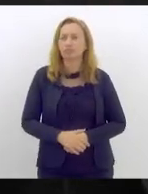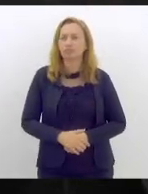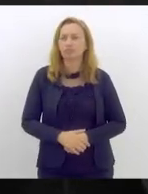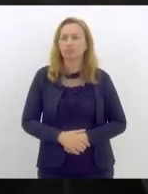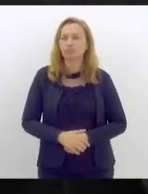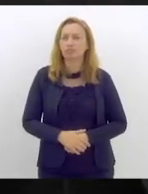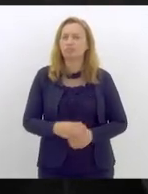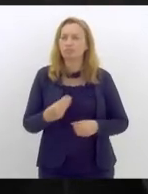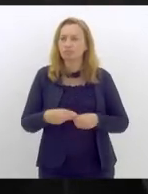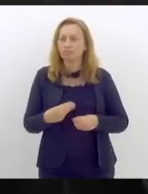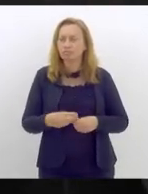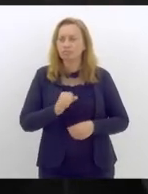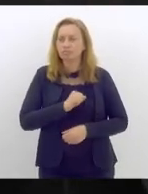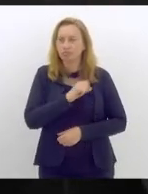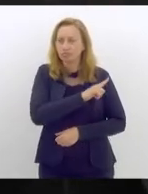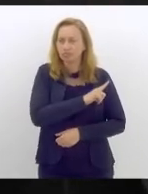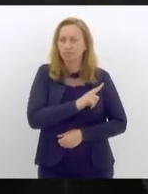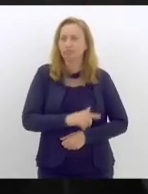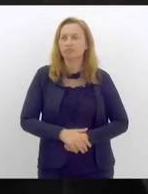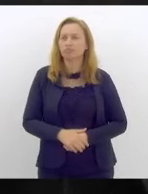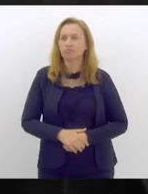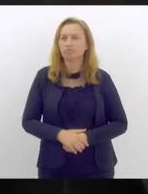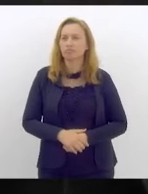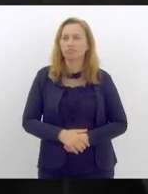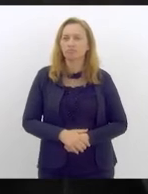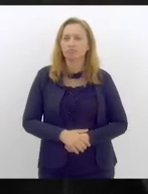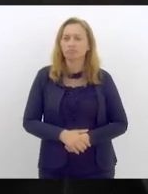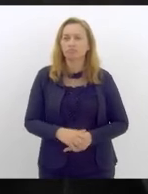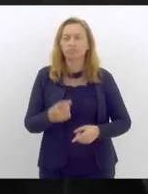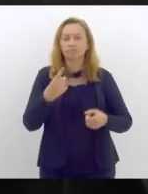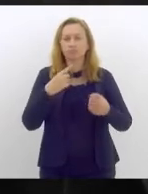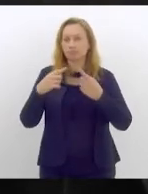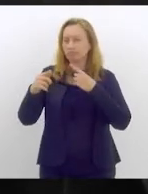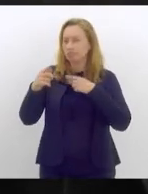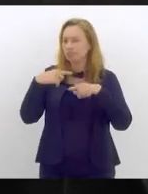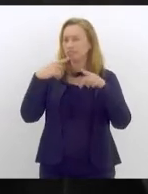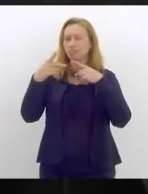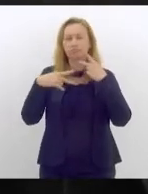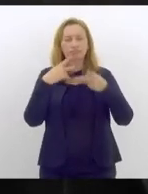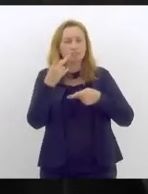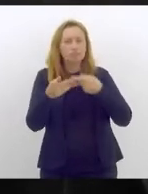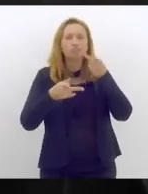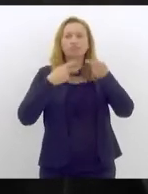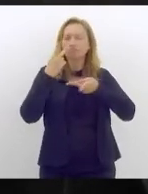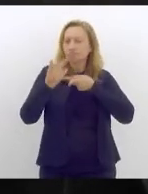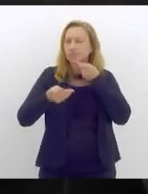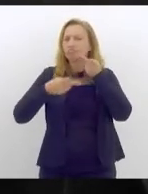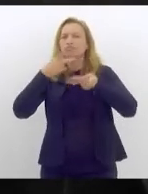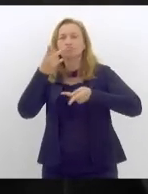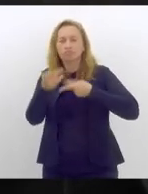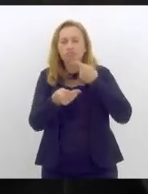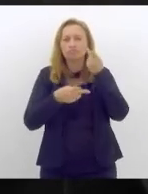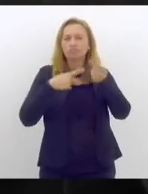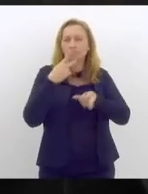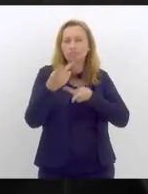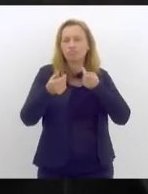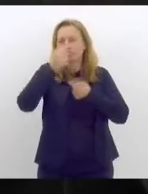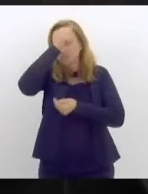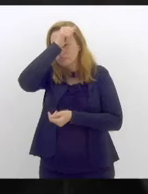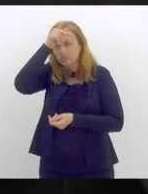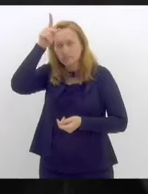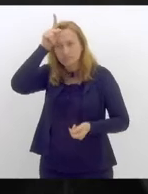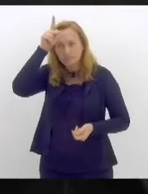no município de São Gonçalo em discurso de palanque e de campanha o prefeito